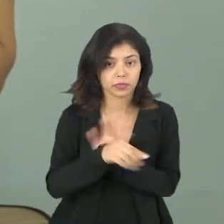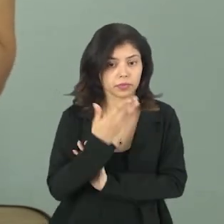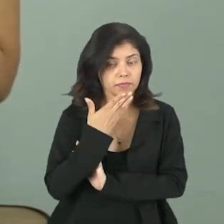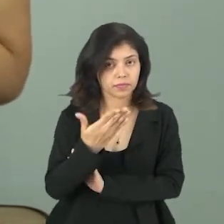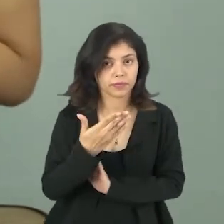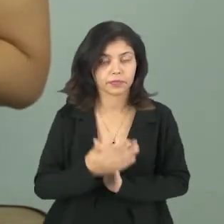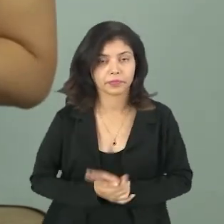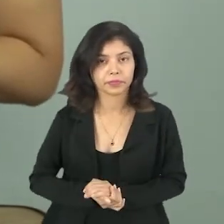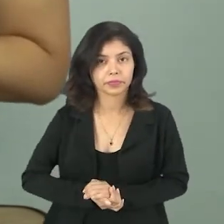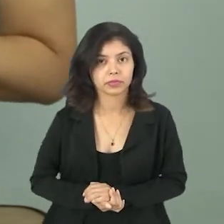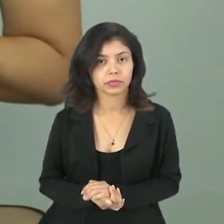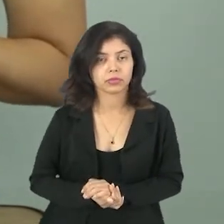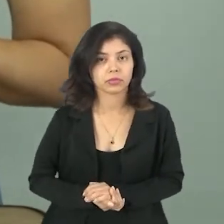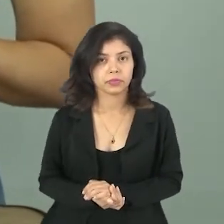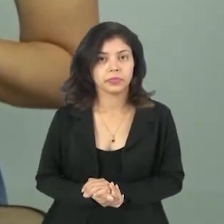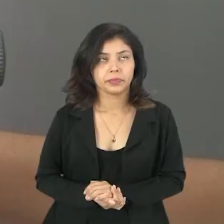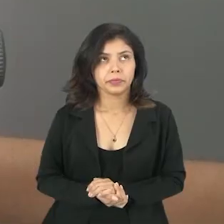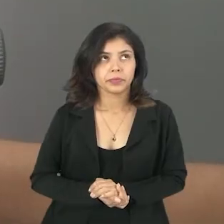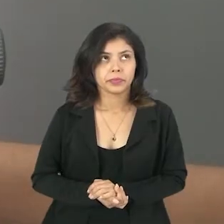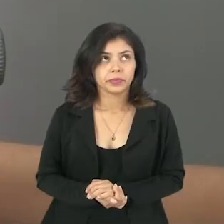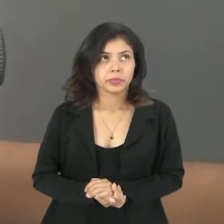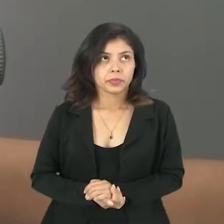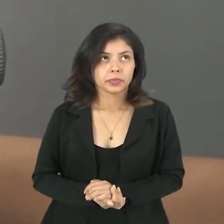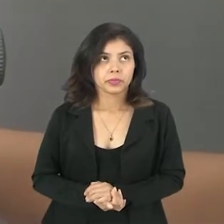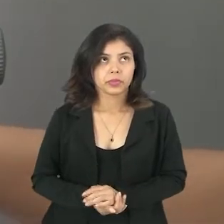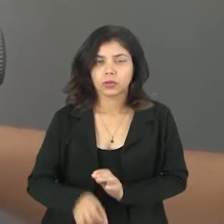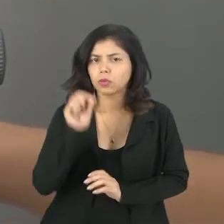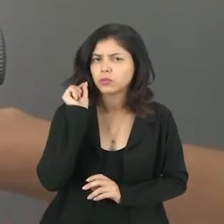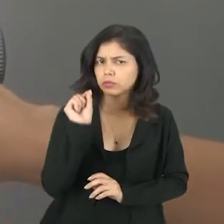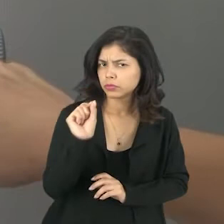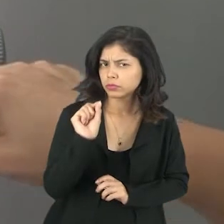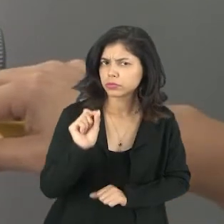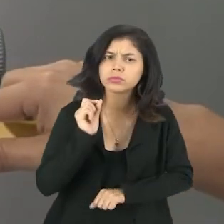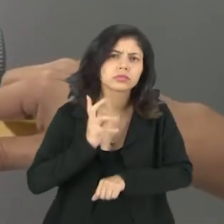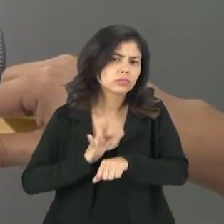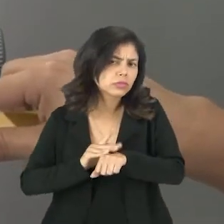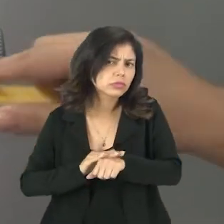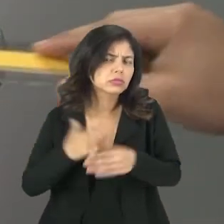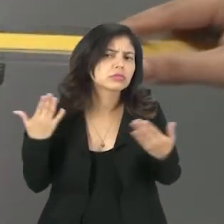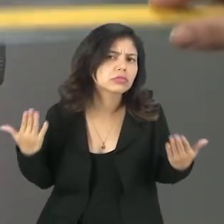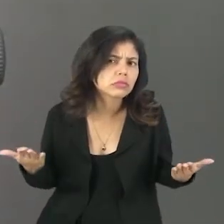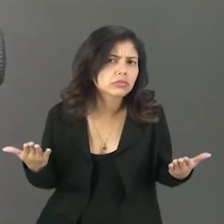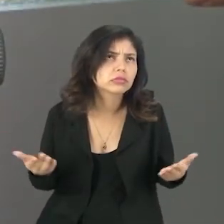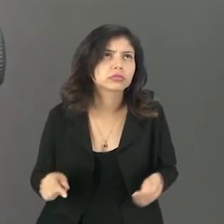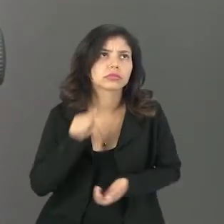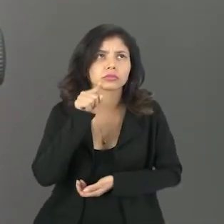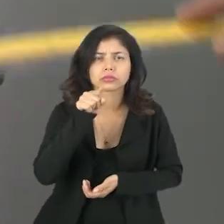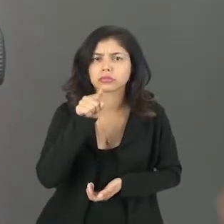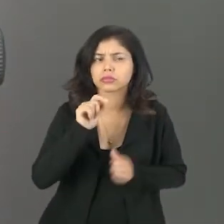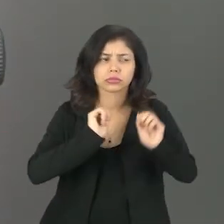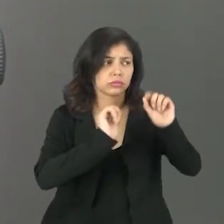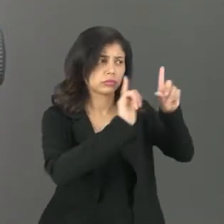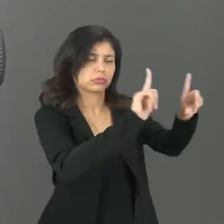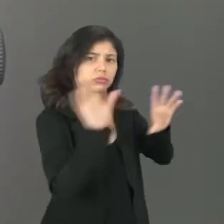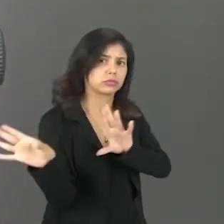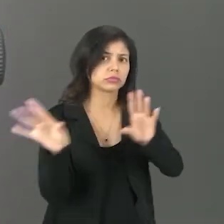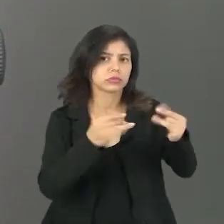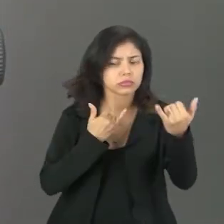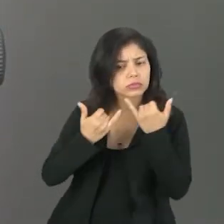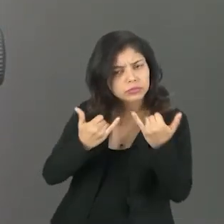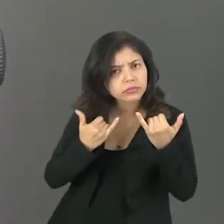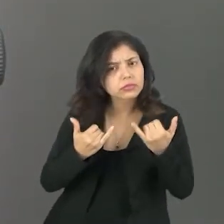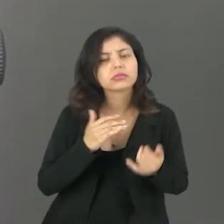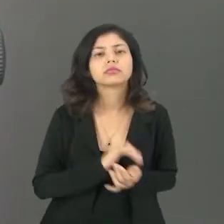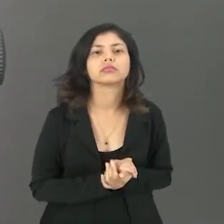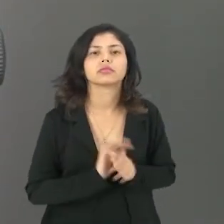perdido não é mesmo primeira pergunta que eu tenho para vocês que doença é essa que esse cartaz nos traz